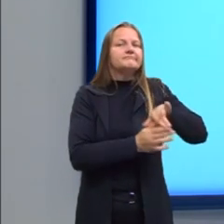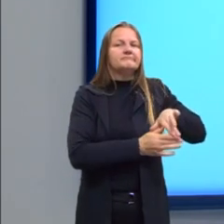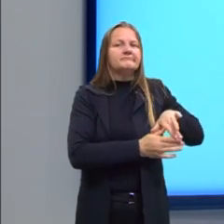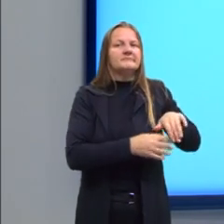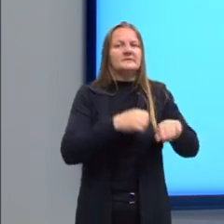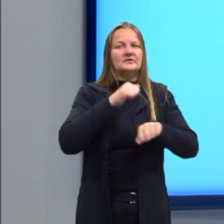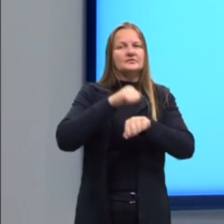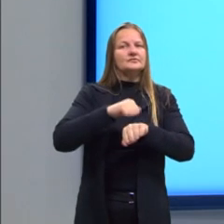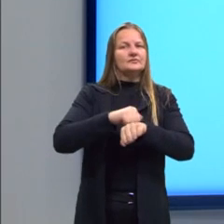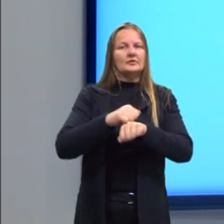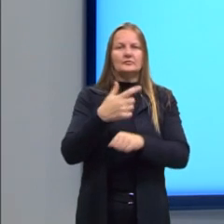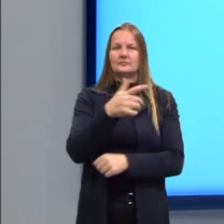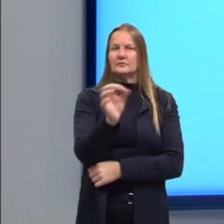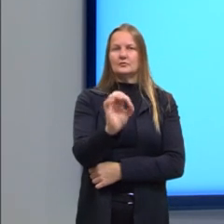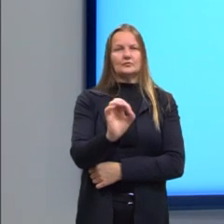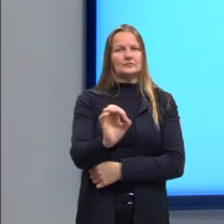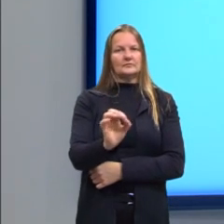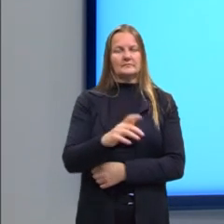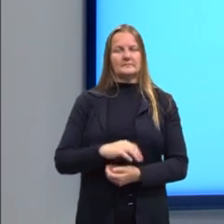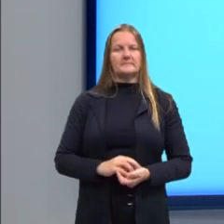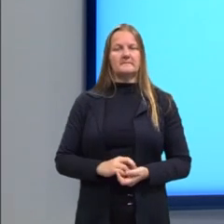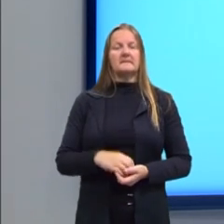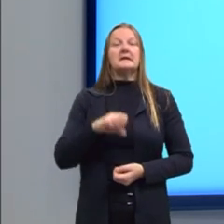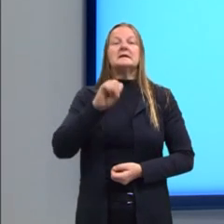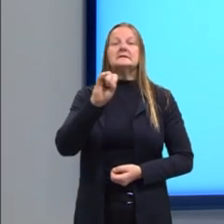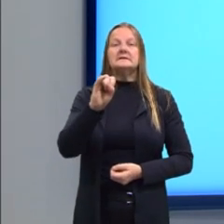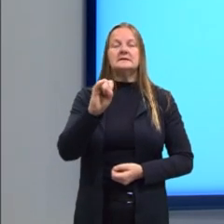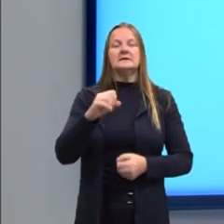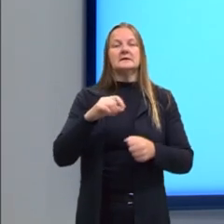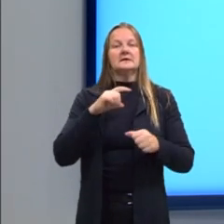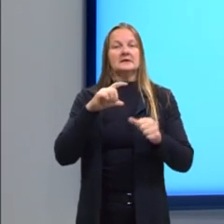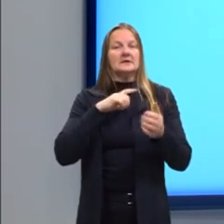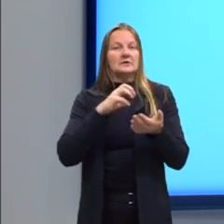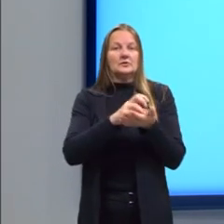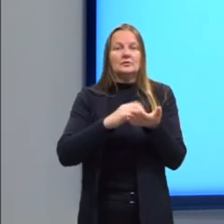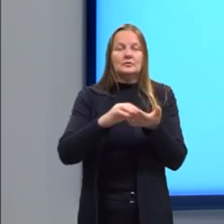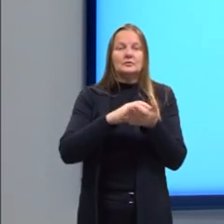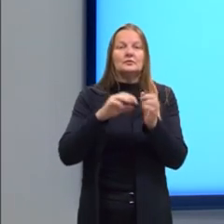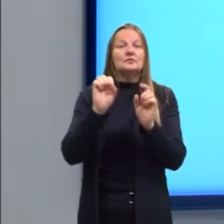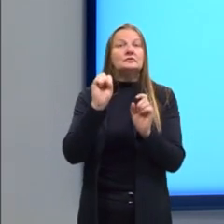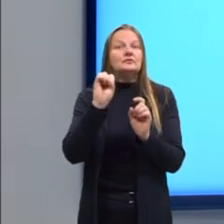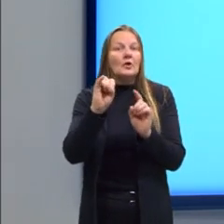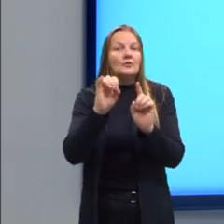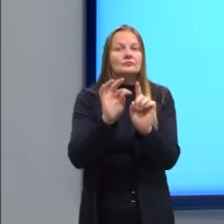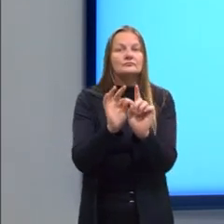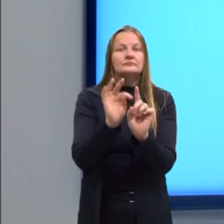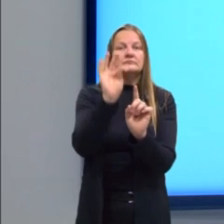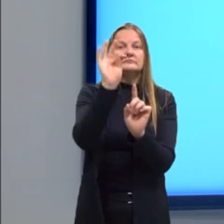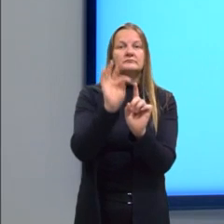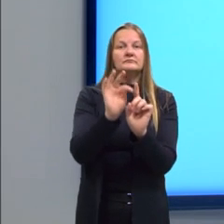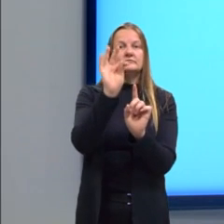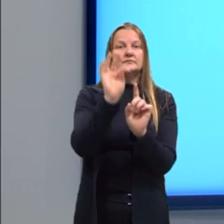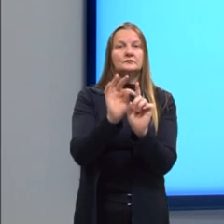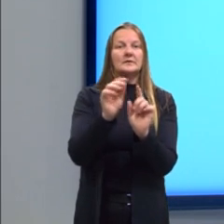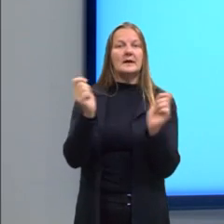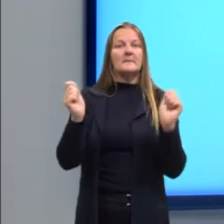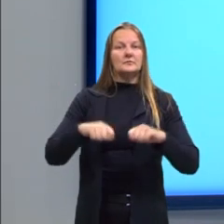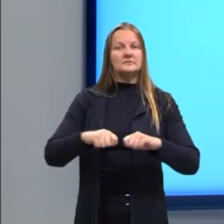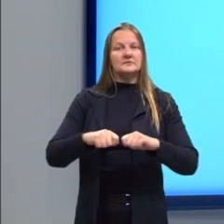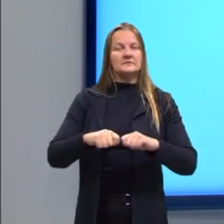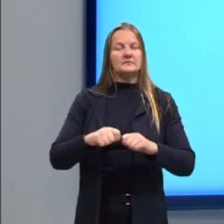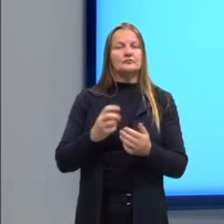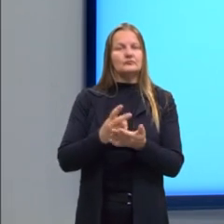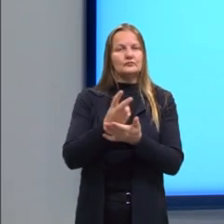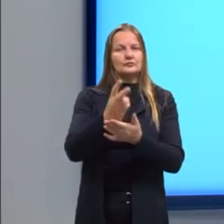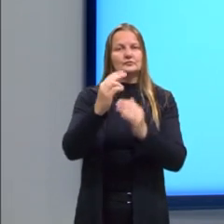e só vai ser alterado esse valor através da temperatura só a temperatura tem a capacidade de alterar o valor